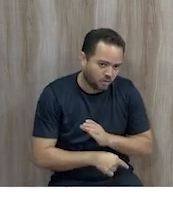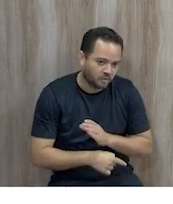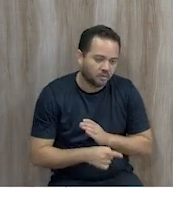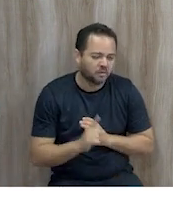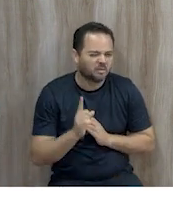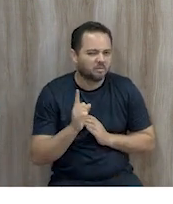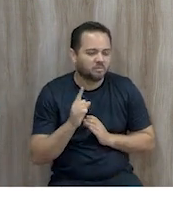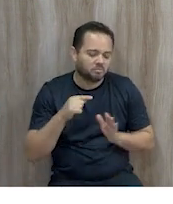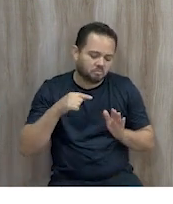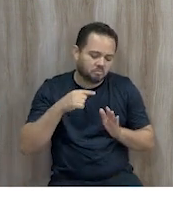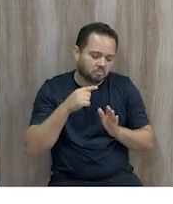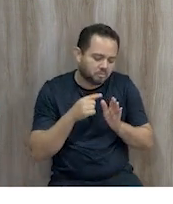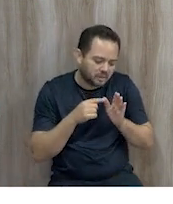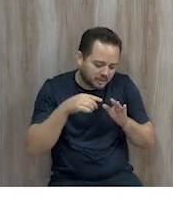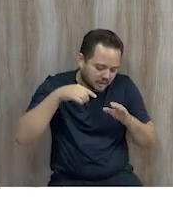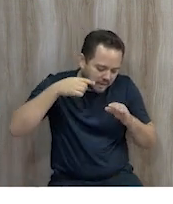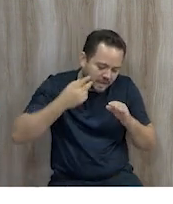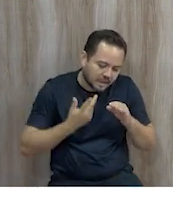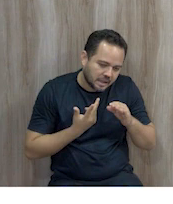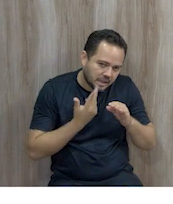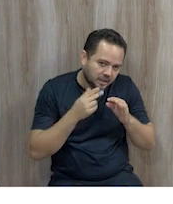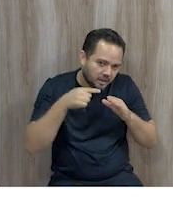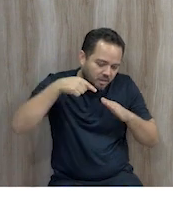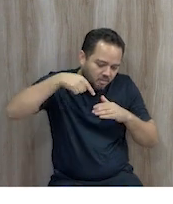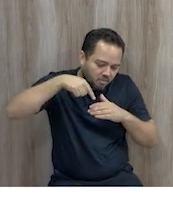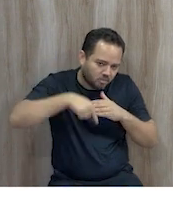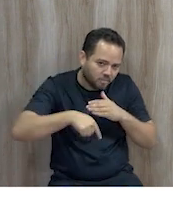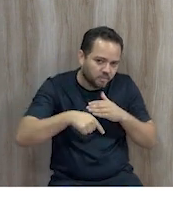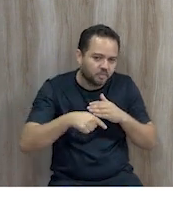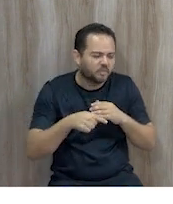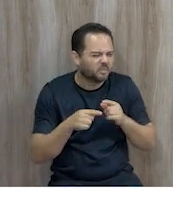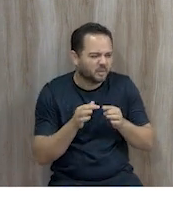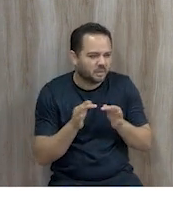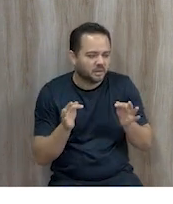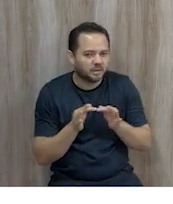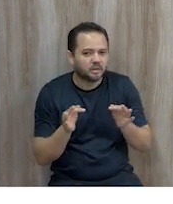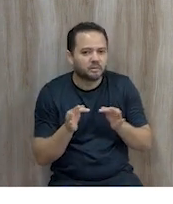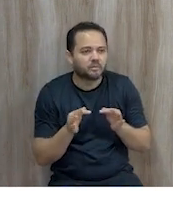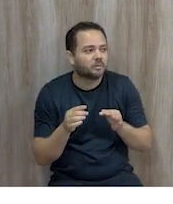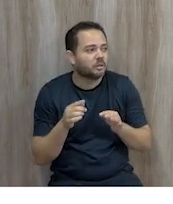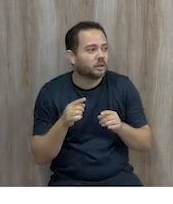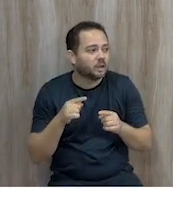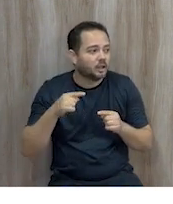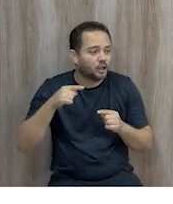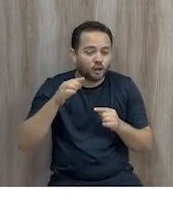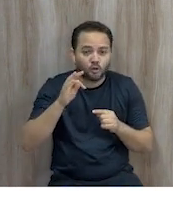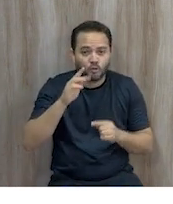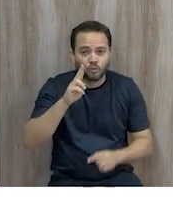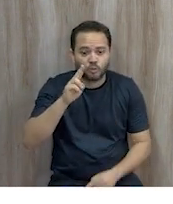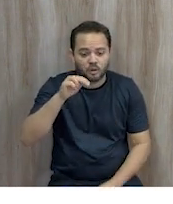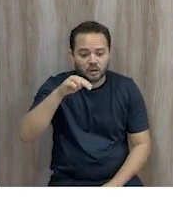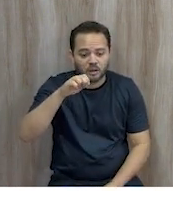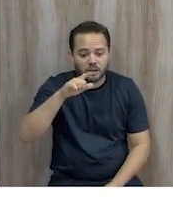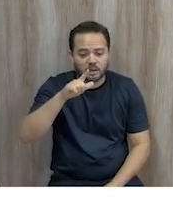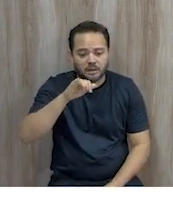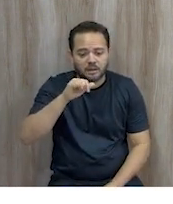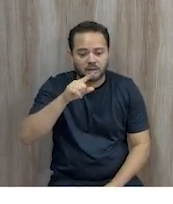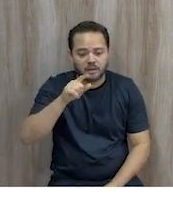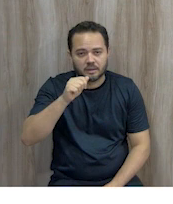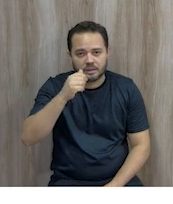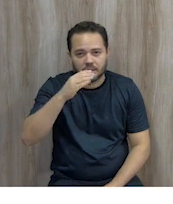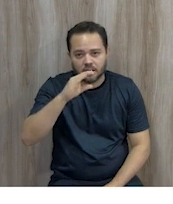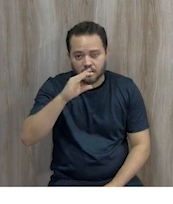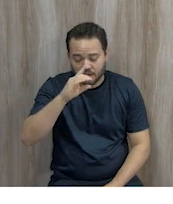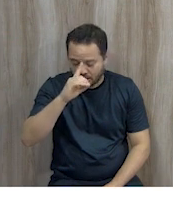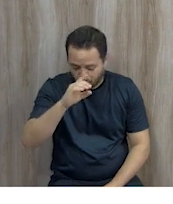para apical, para facilitar, por exemplo, a entrada tanto do tunelizador para soltar esse tecido internamente,